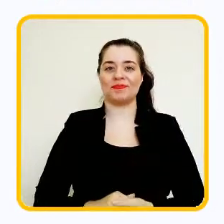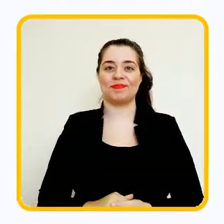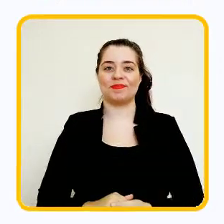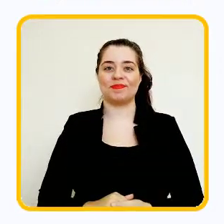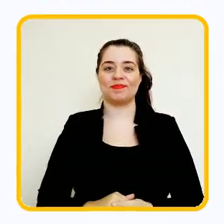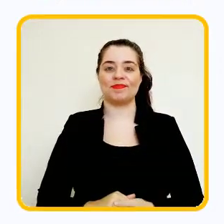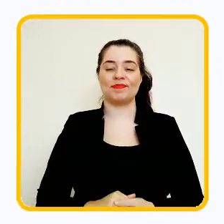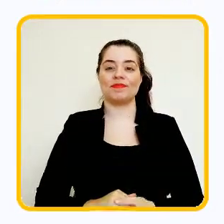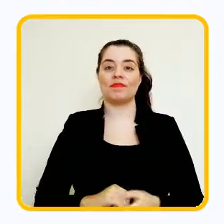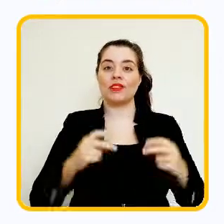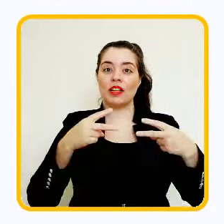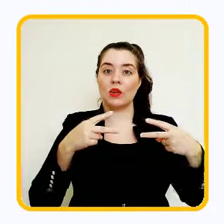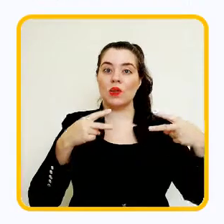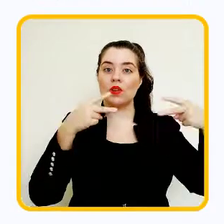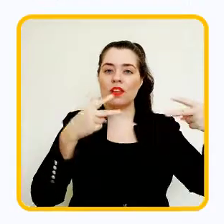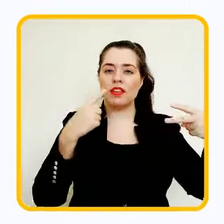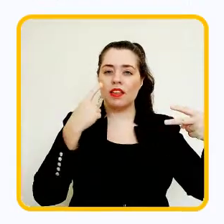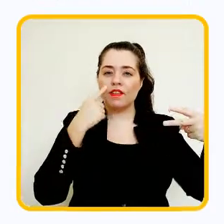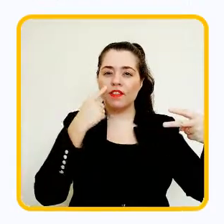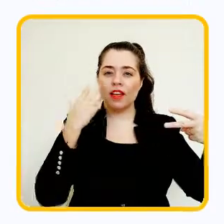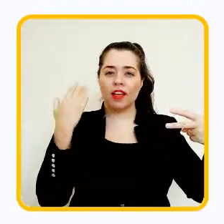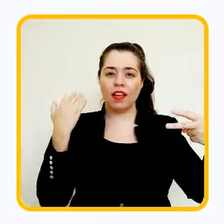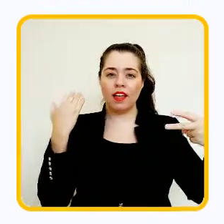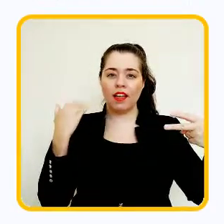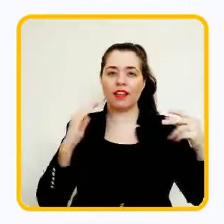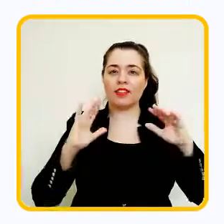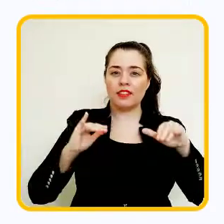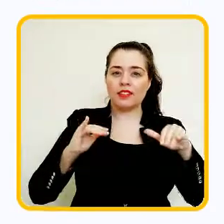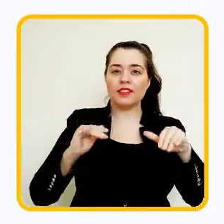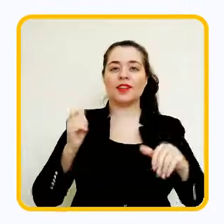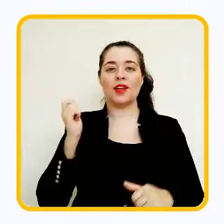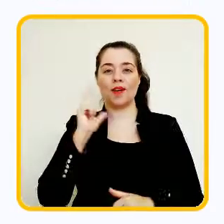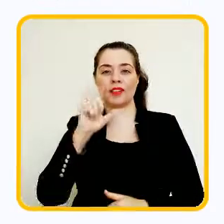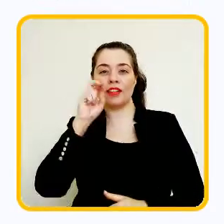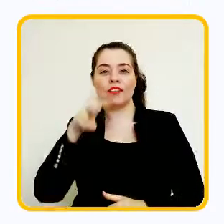pode ser gravada e assim, no link Ver